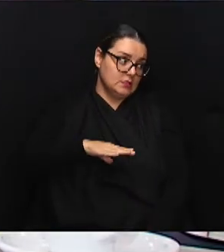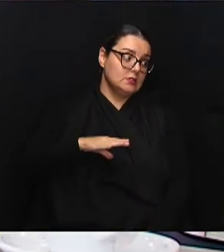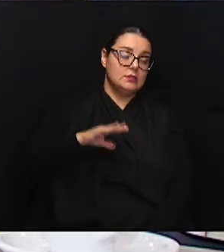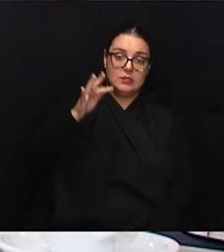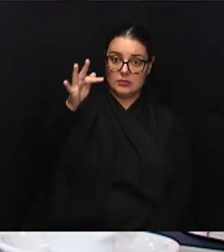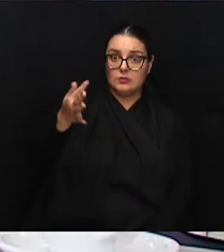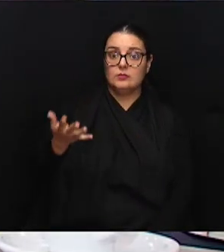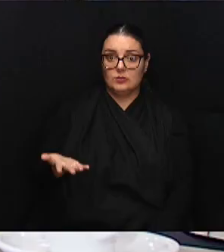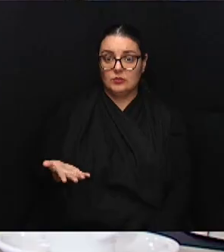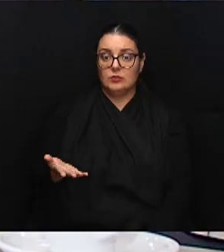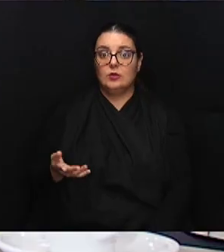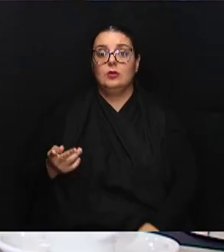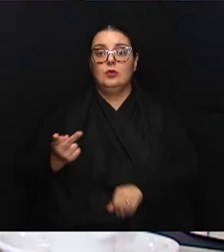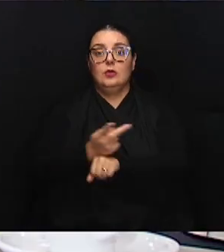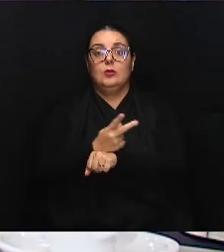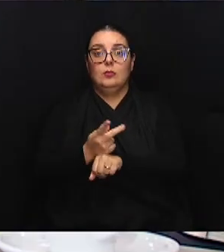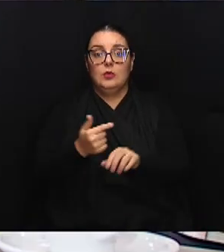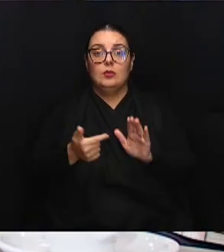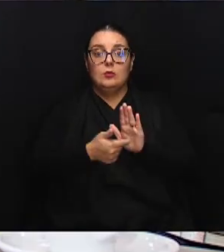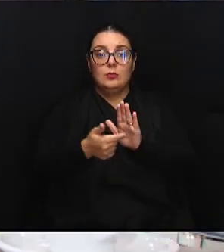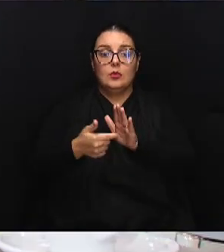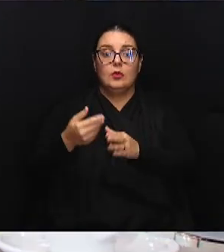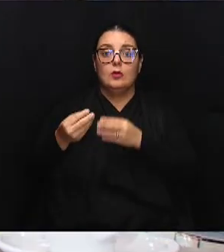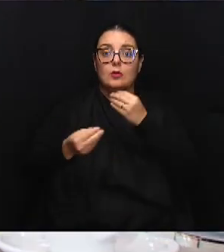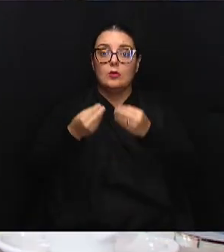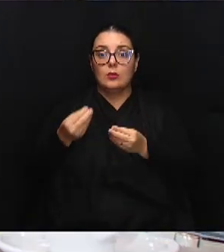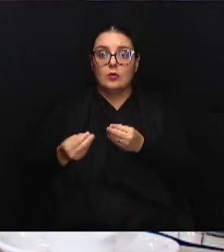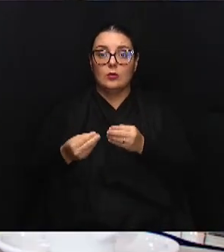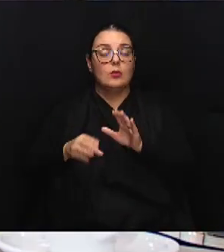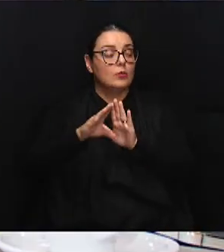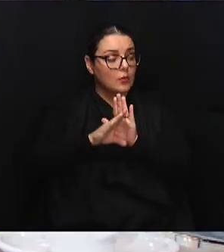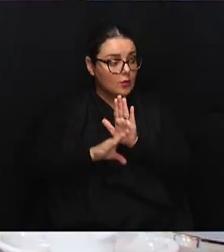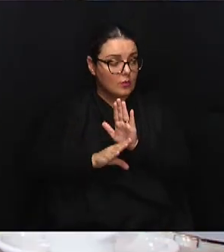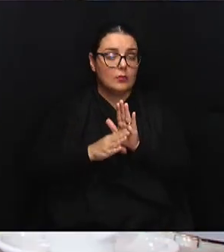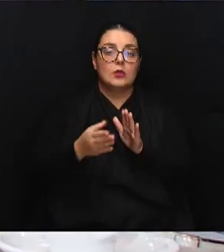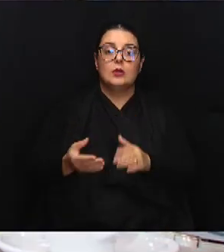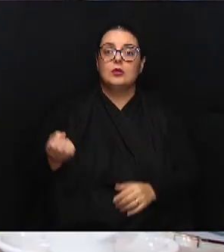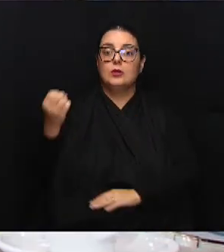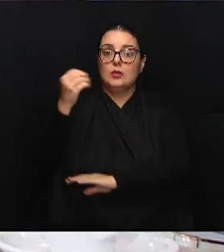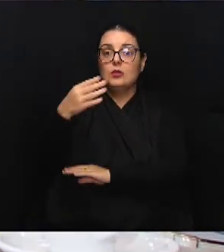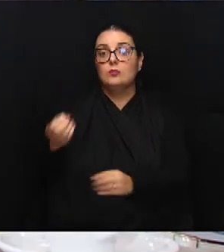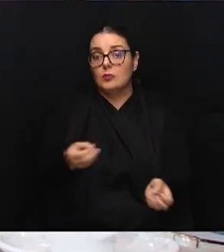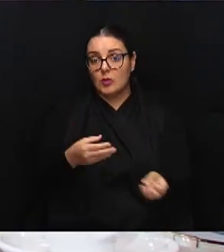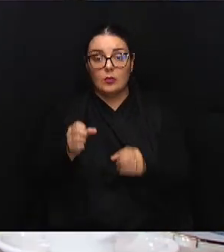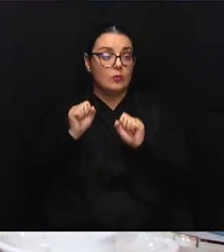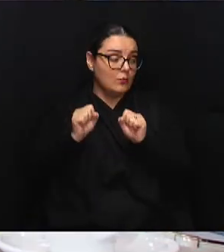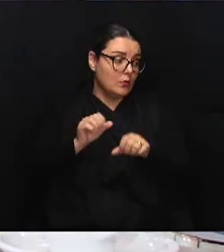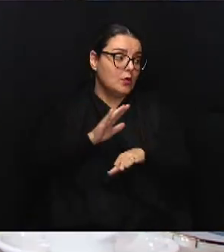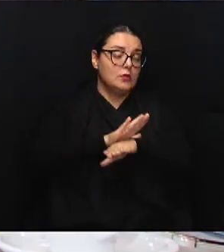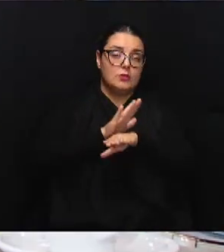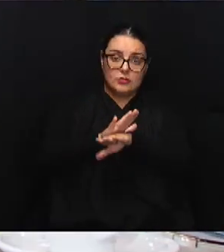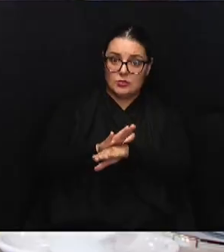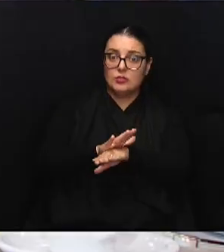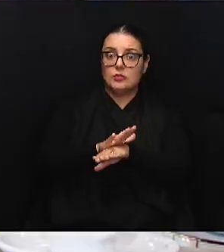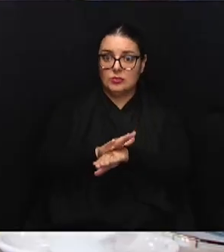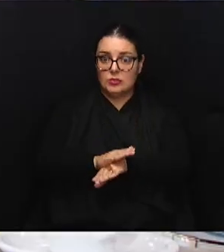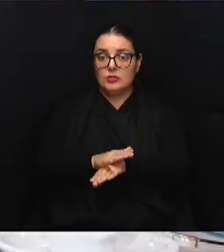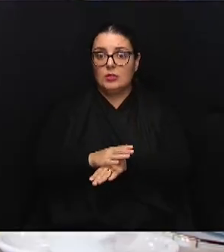Futuro procurou demonstrar como um programa de iluminação inovadora pode ajudar